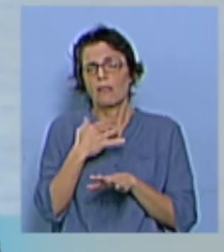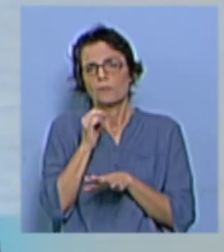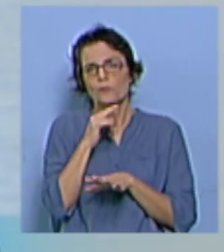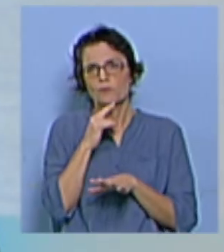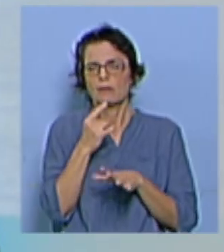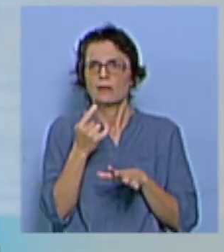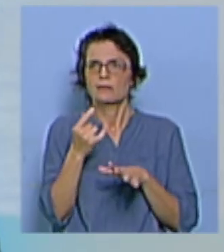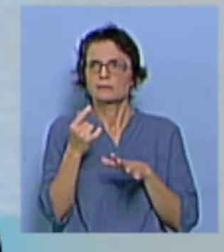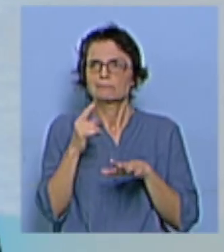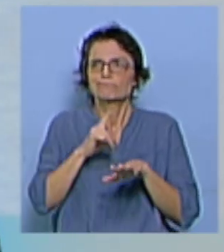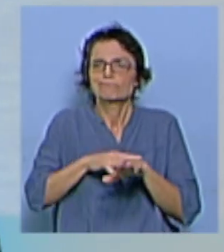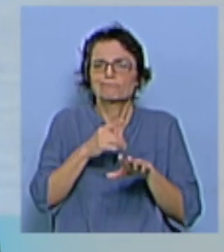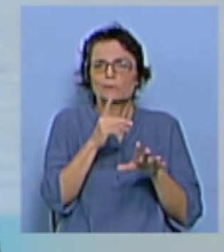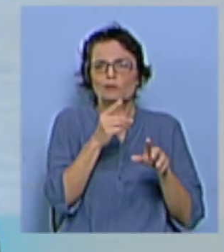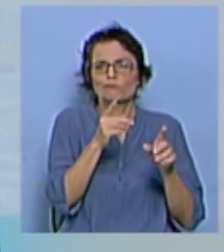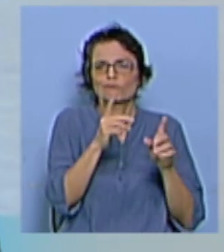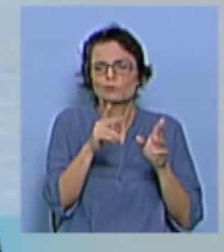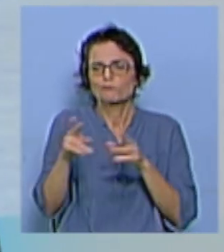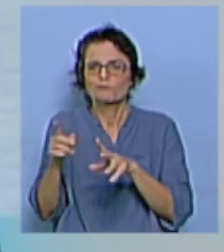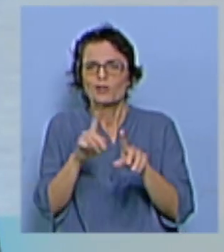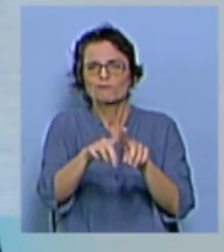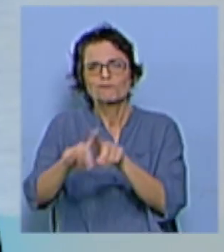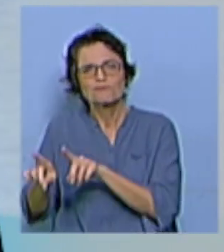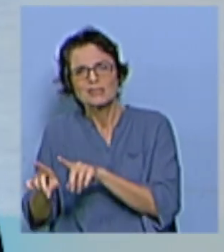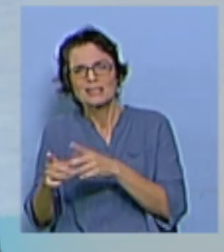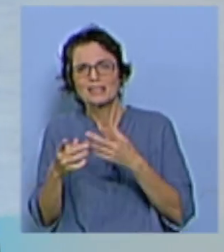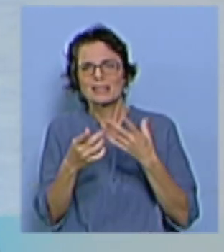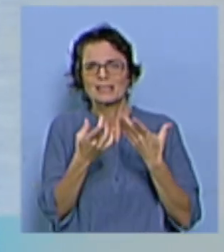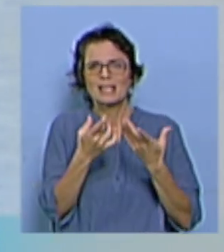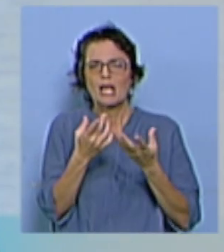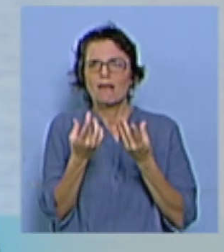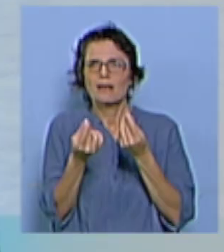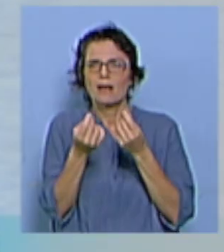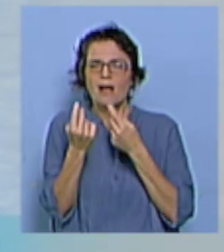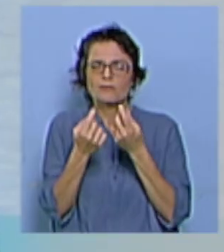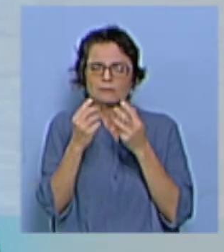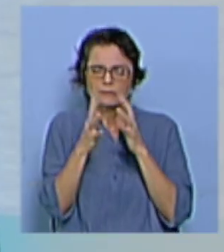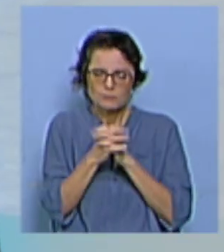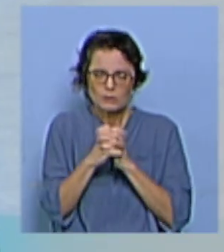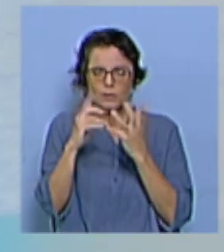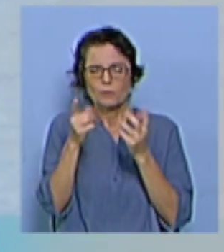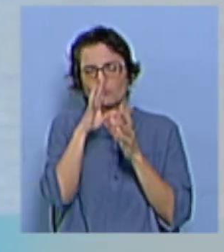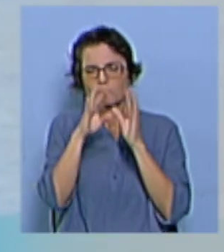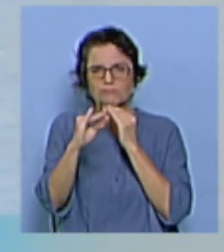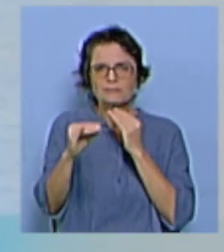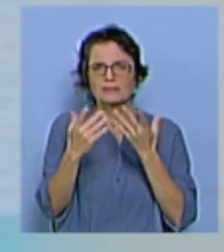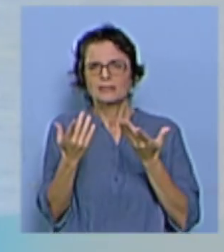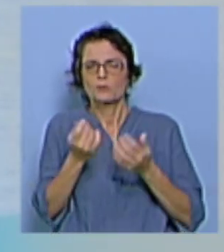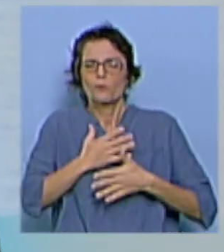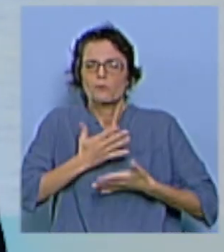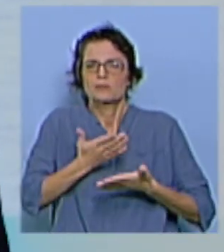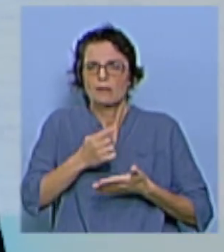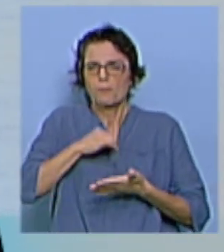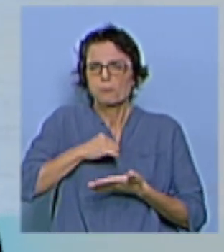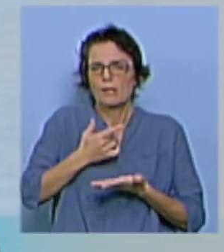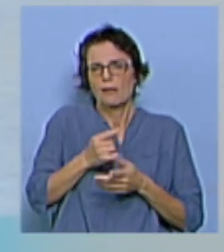momentos de contemplação, estão cheias também de pequenos momentos de silêncio, portanto temos uma disponibilidade mesmo interior